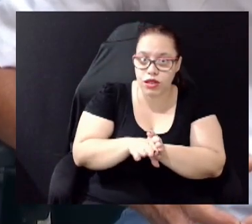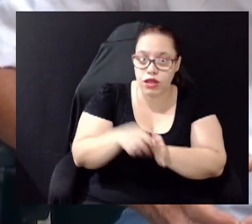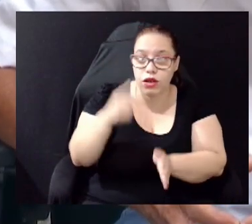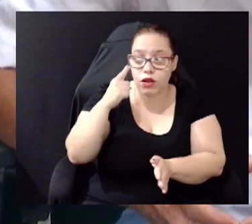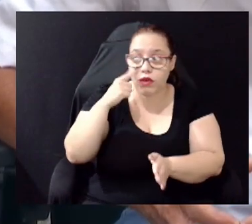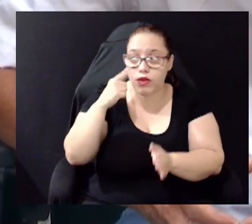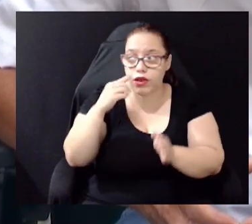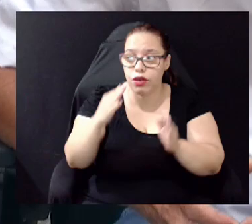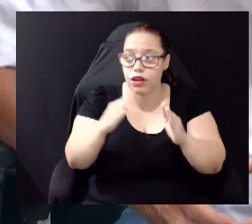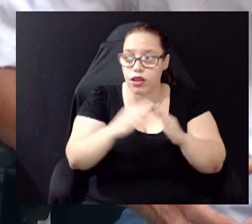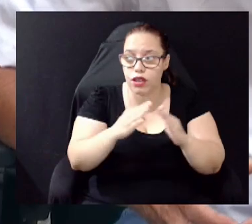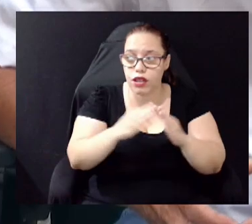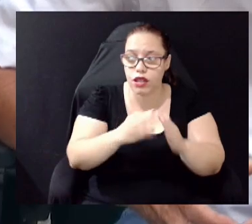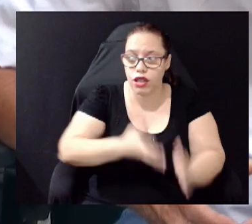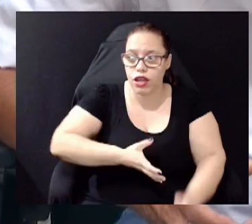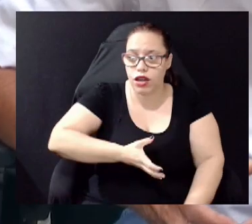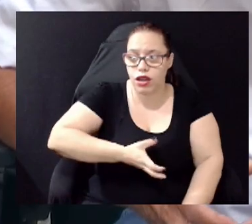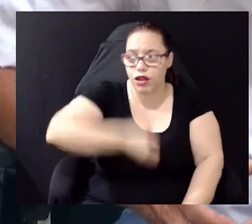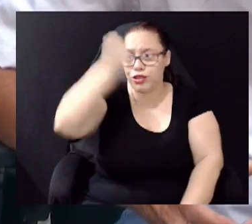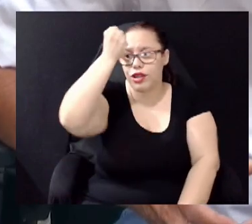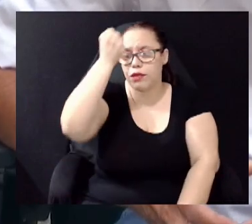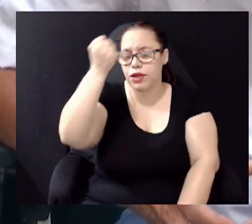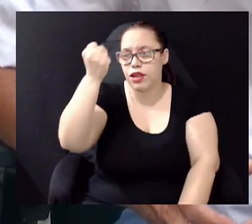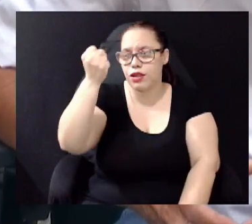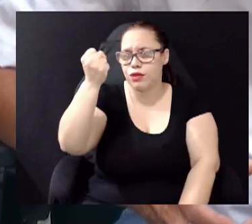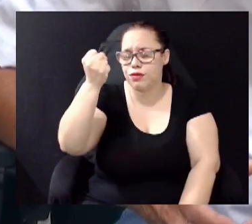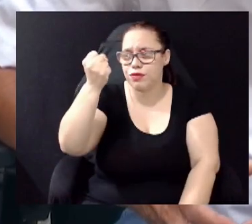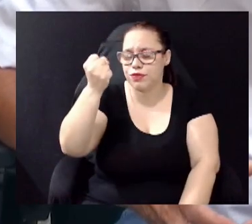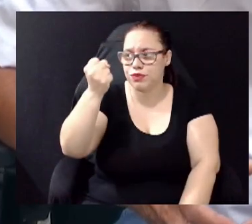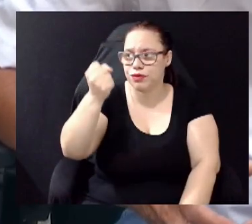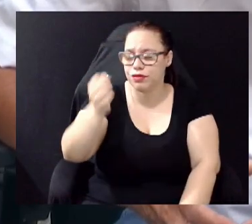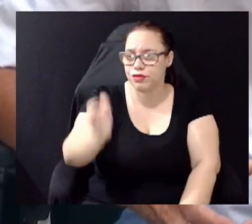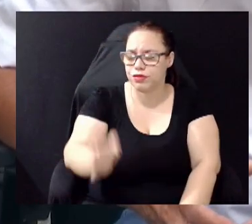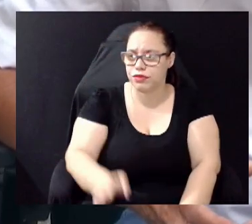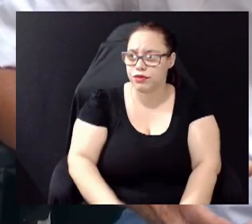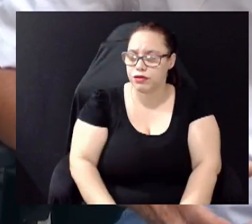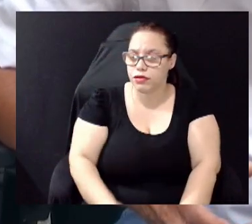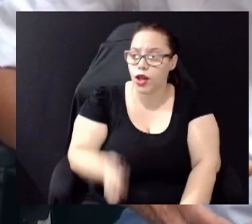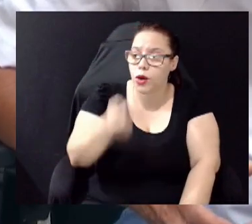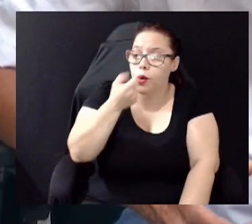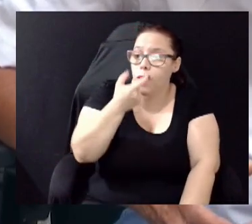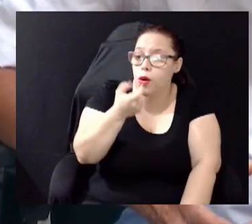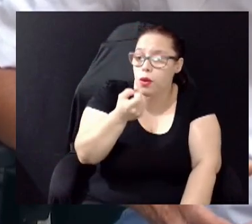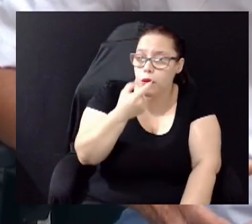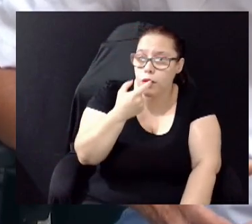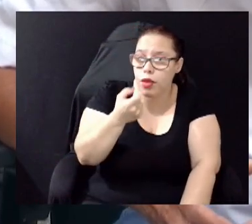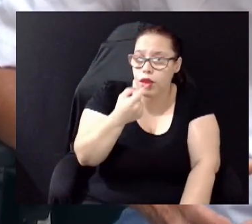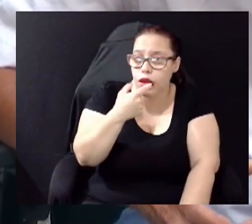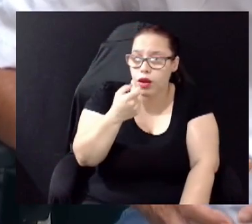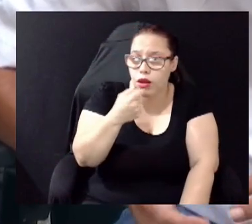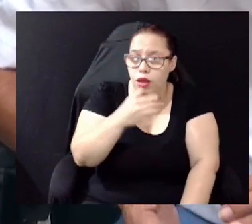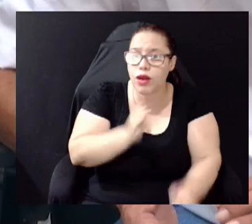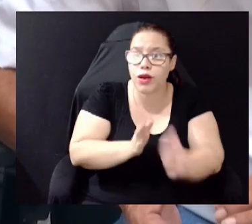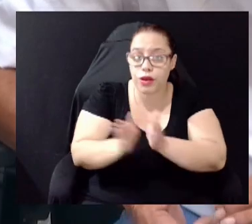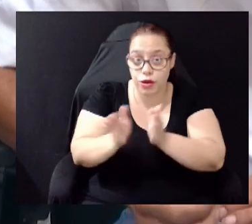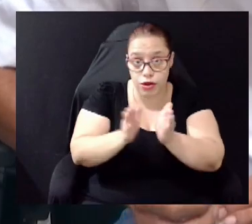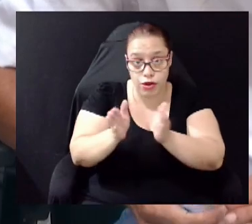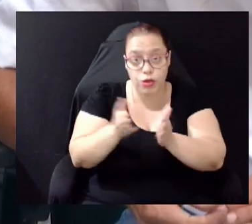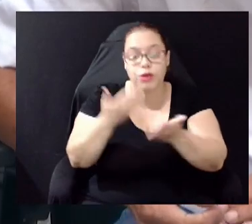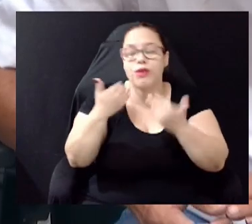ela estava morta, com as medicações, com os benditos acessos que a gente já